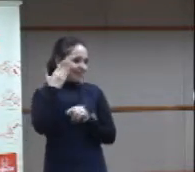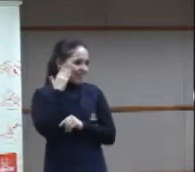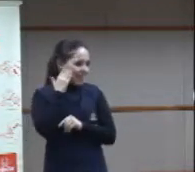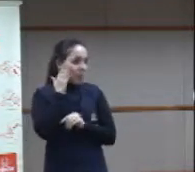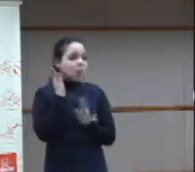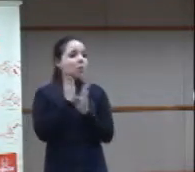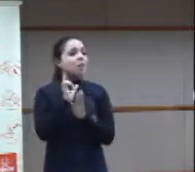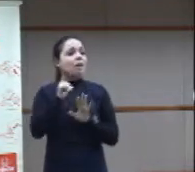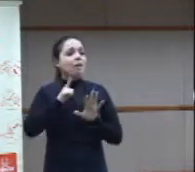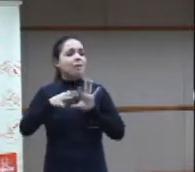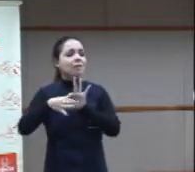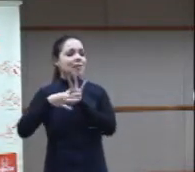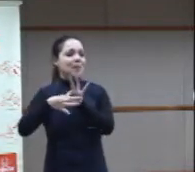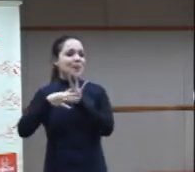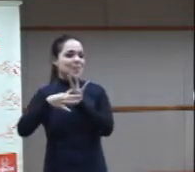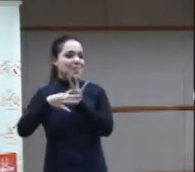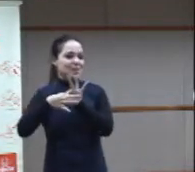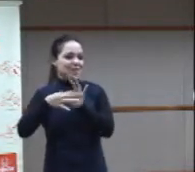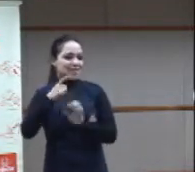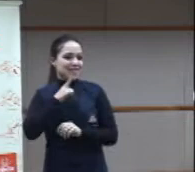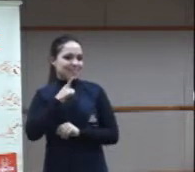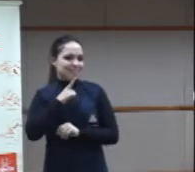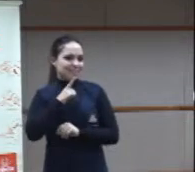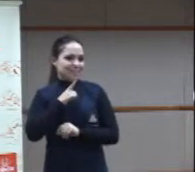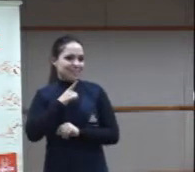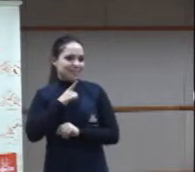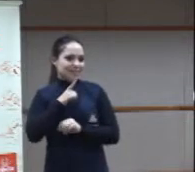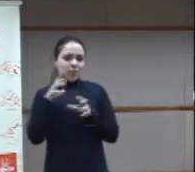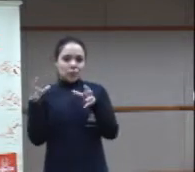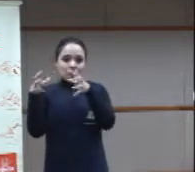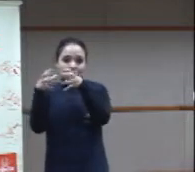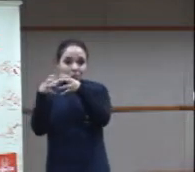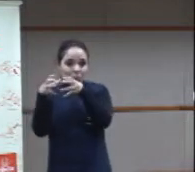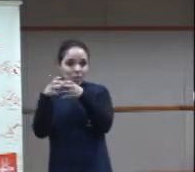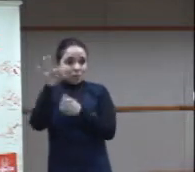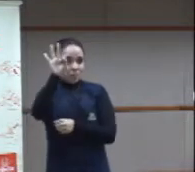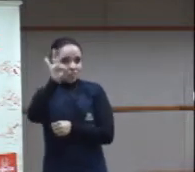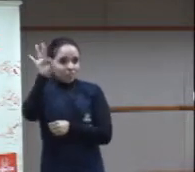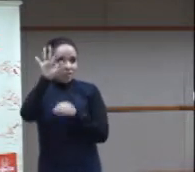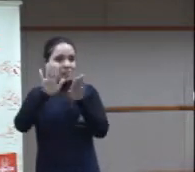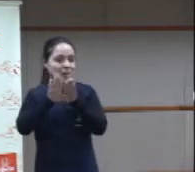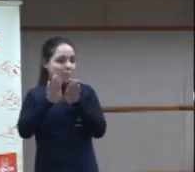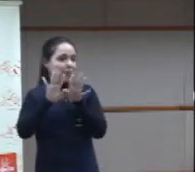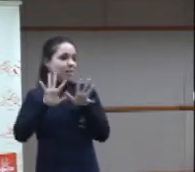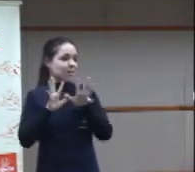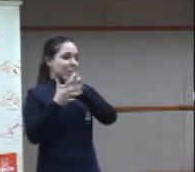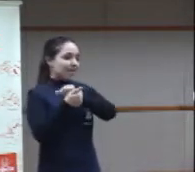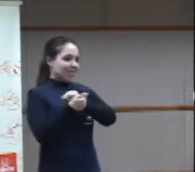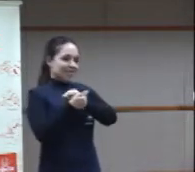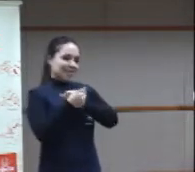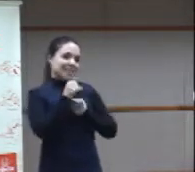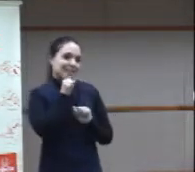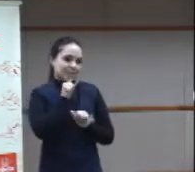está vinculado àquela instituição, que está vinculado ao CIANE, que é o meu setor.